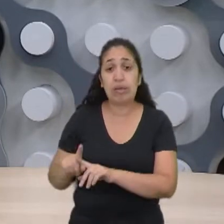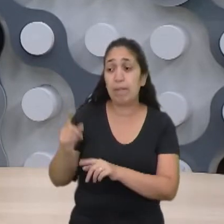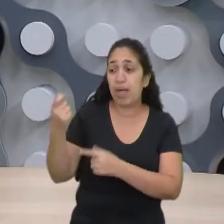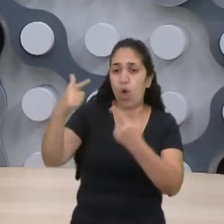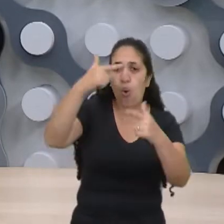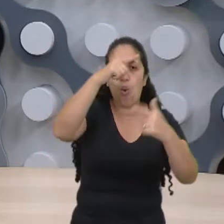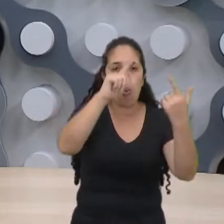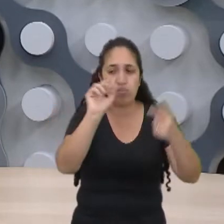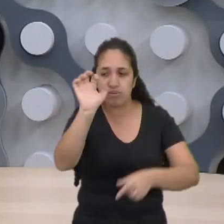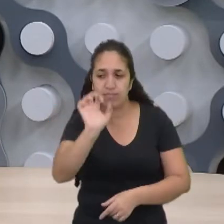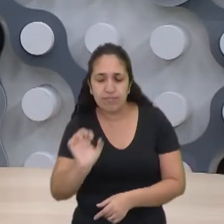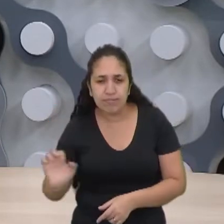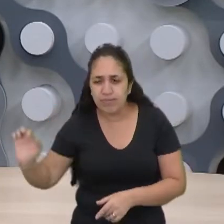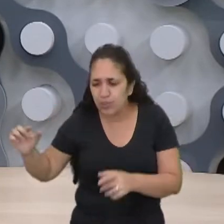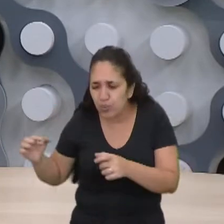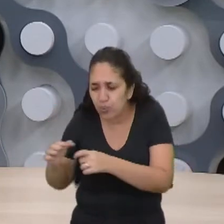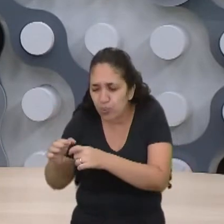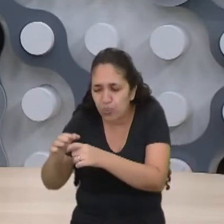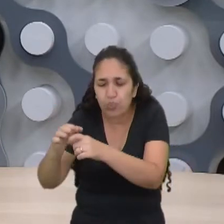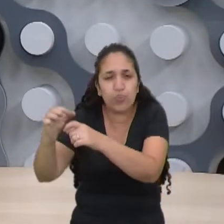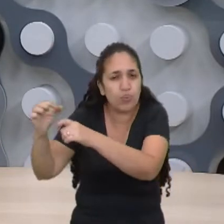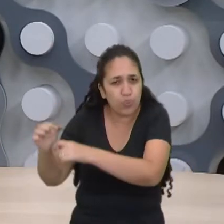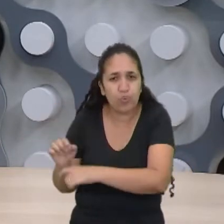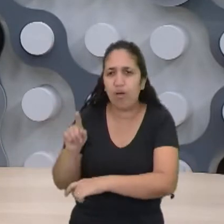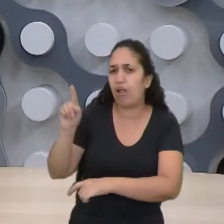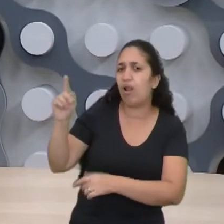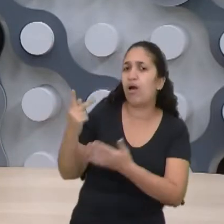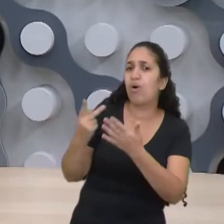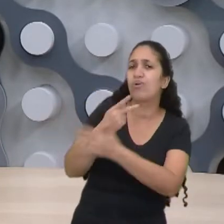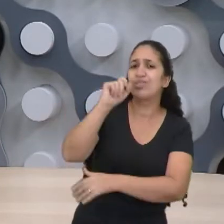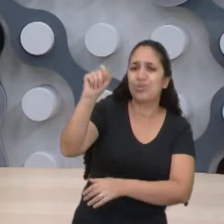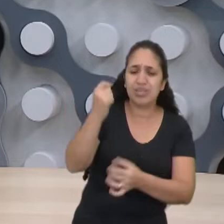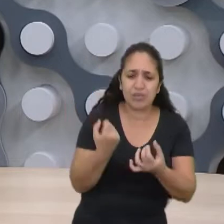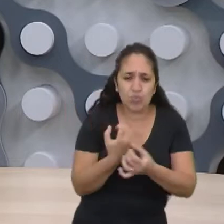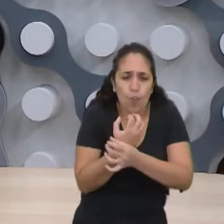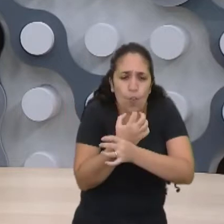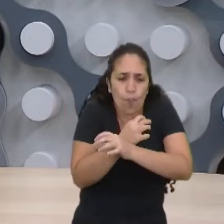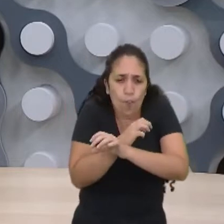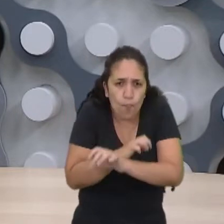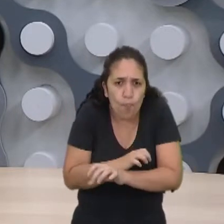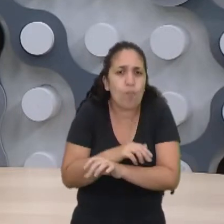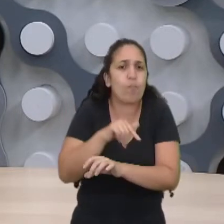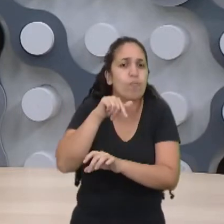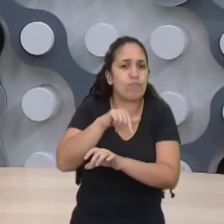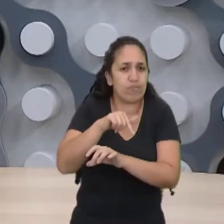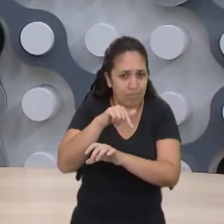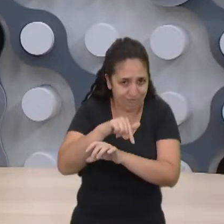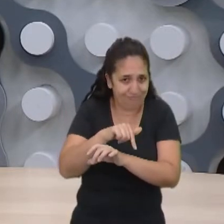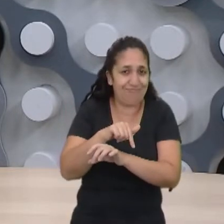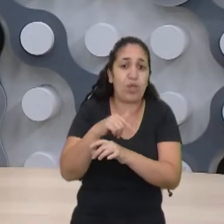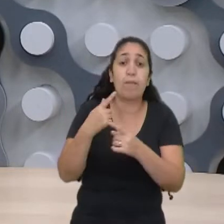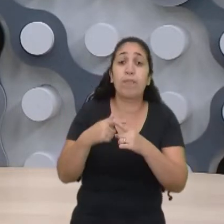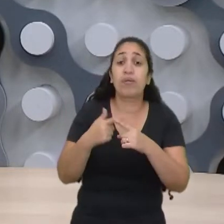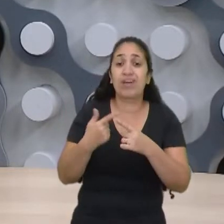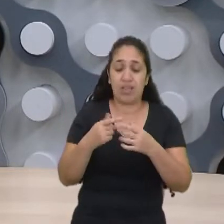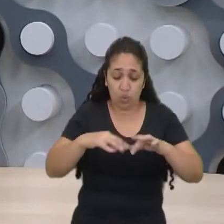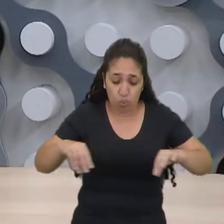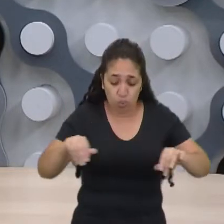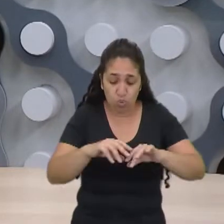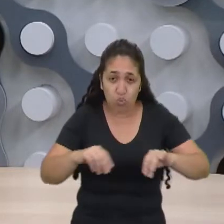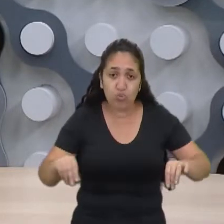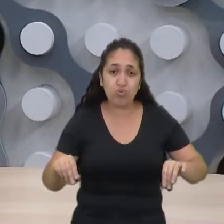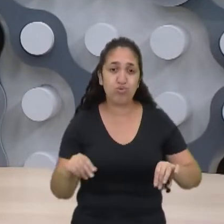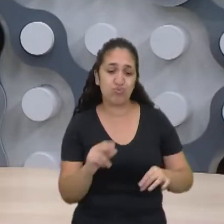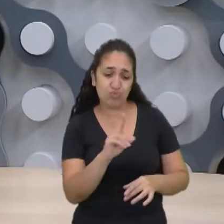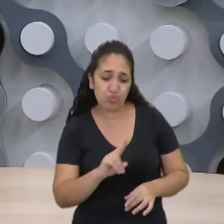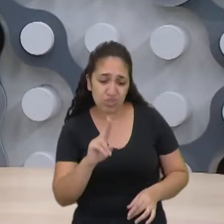outras regiões aí em menor escala, nós temos lá os desertos antrópicos, né? Principalmente aí pelo mau uso do solo,